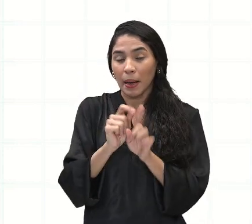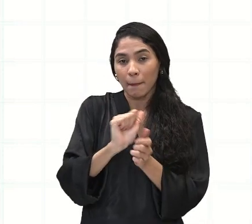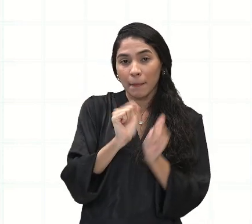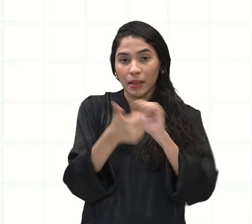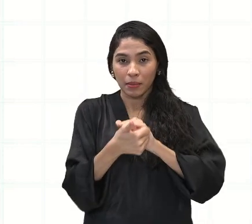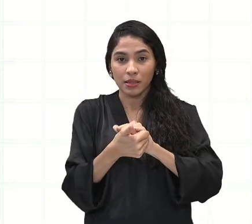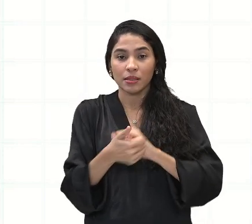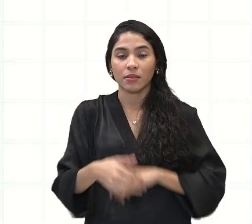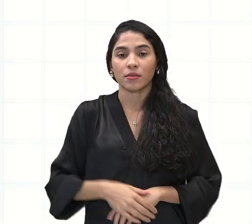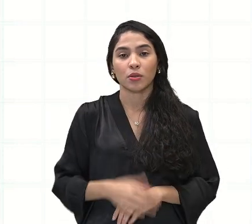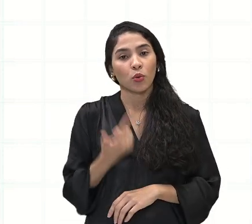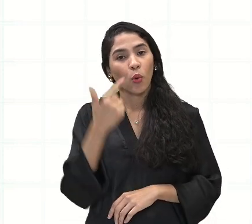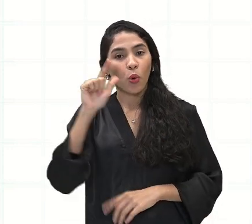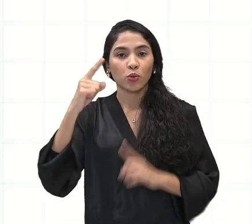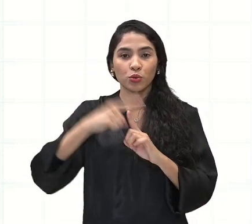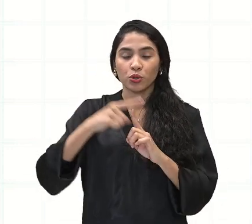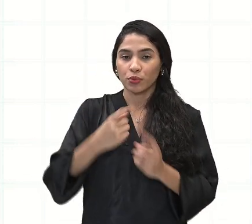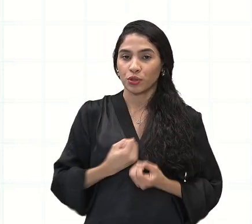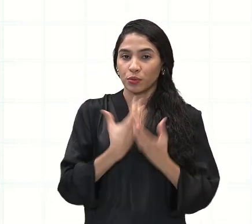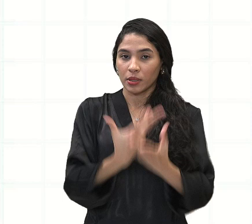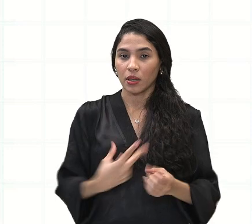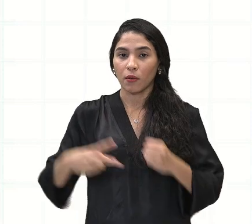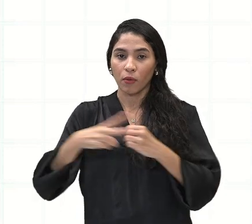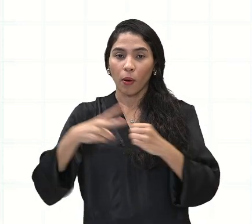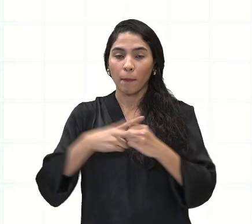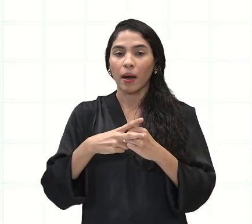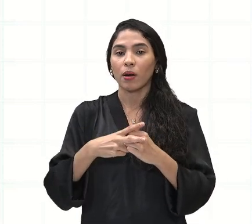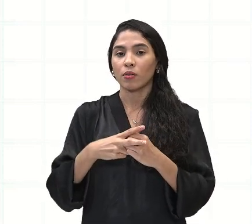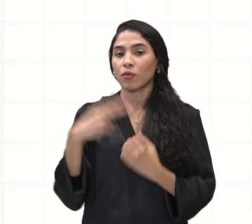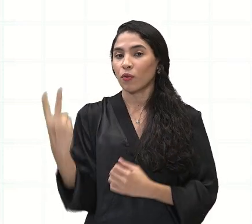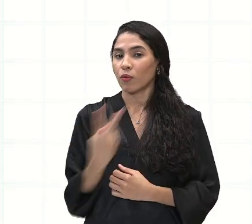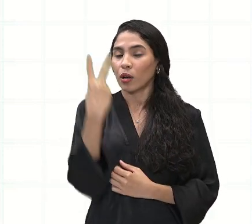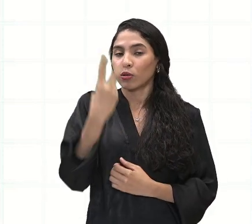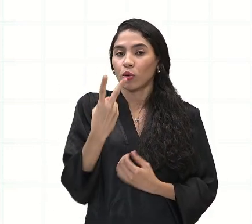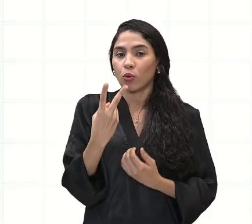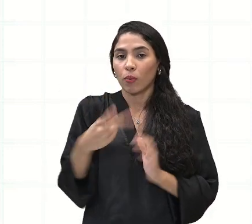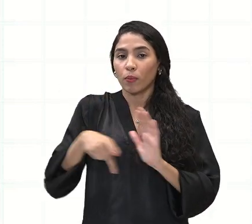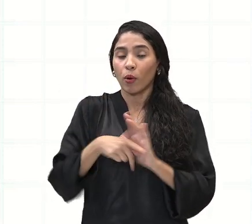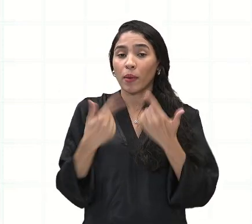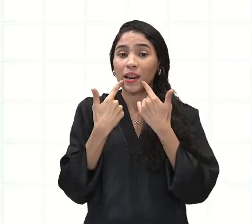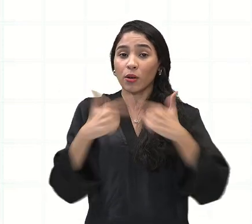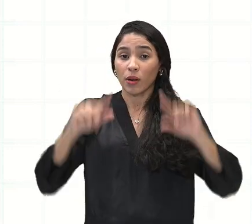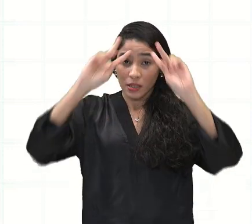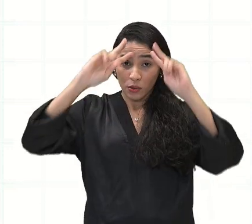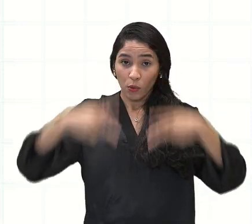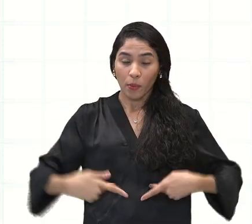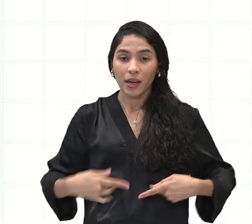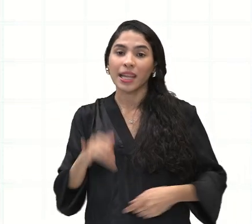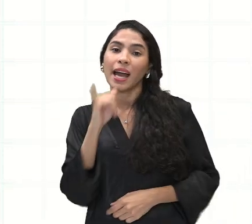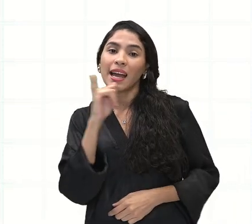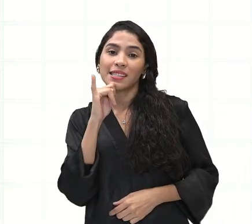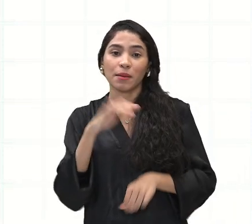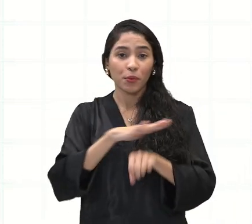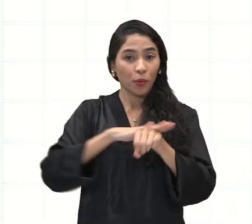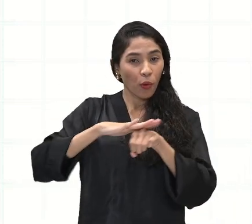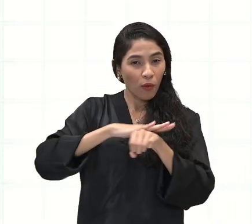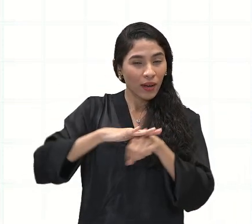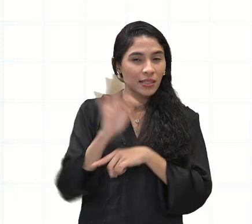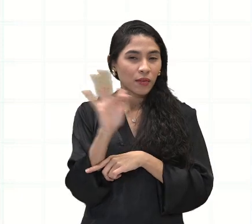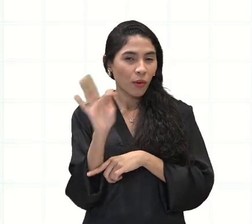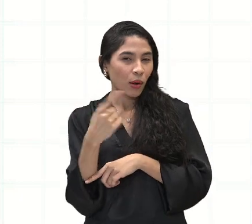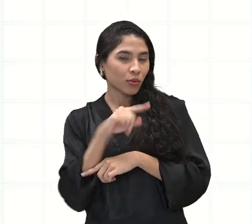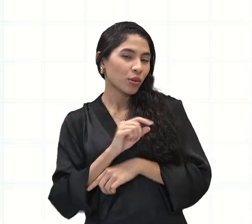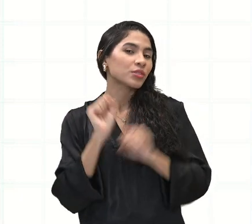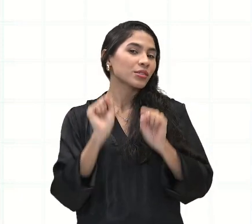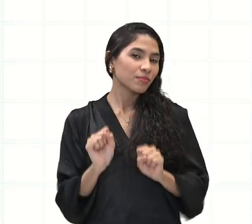outras formas de expressão verbal contribuindo para a diversidade e a riqueza da linguagem humana. Afinal de contas, numa conversa casual, a gente também pode